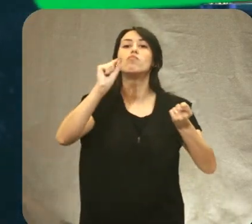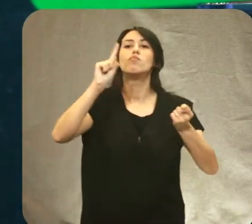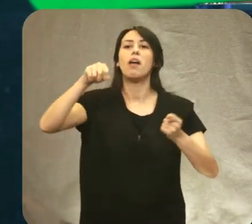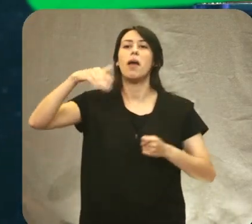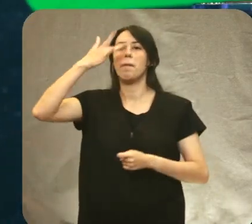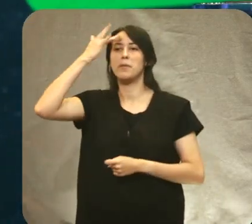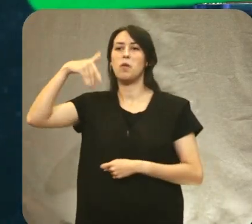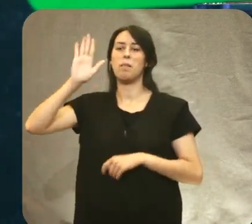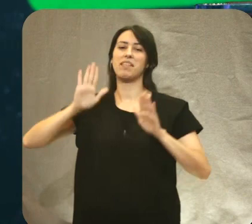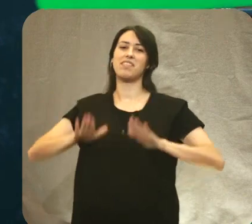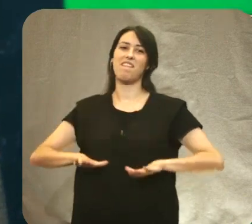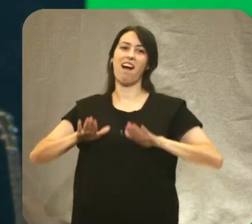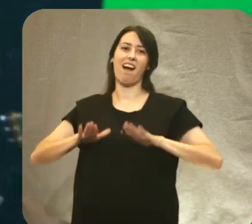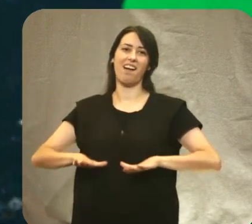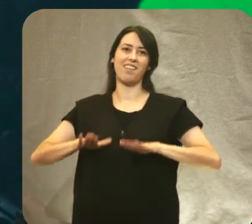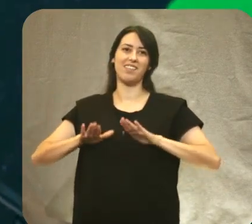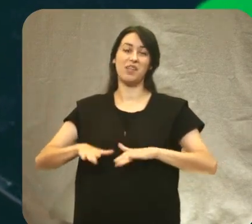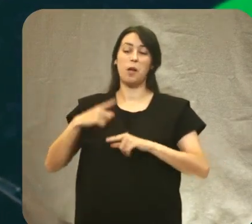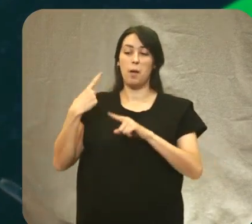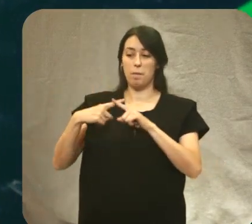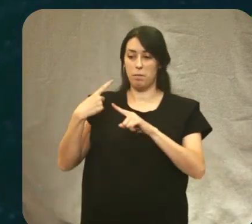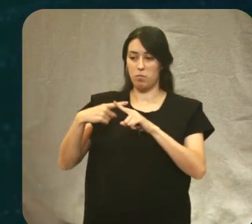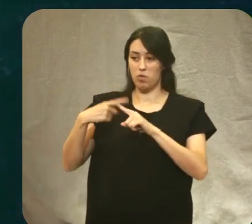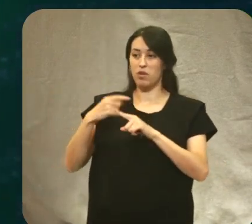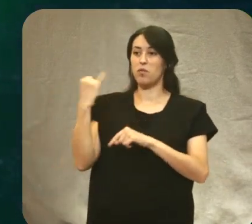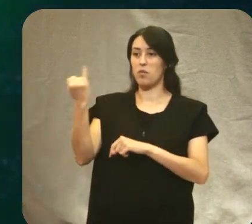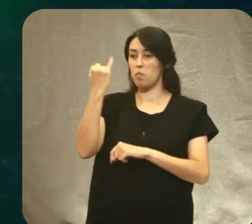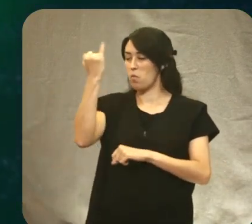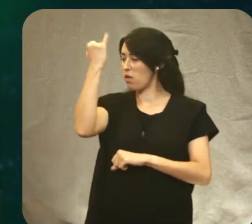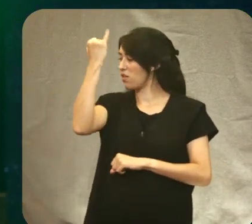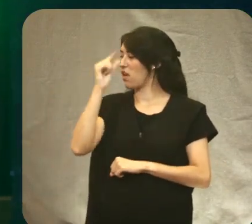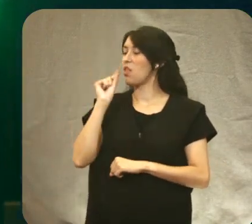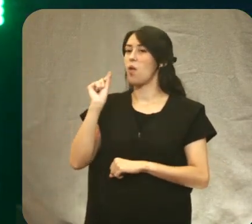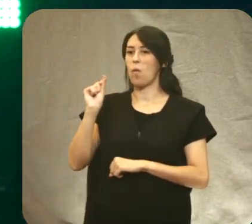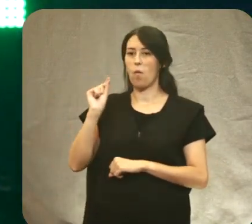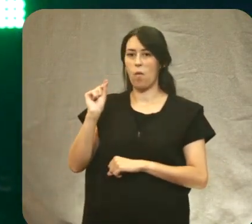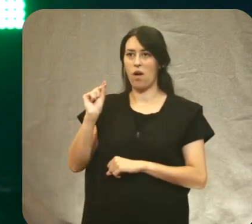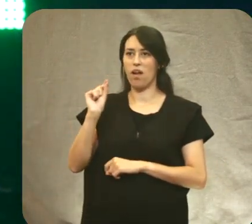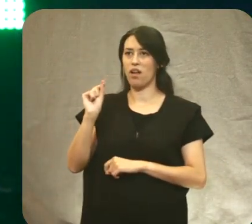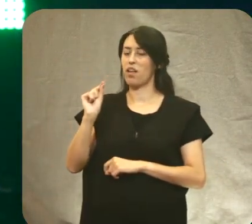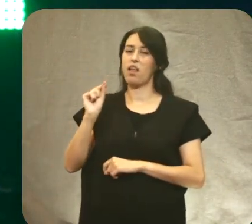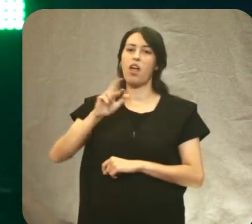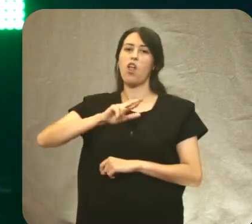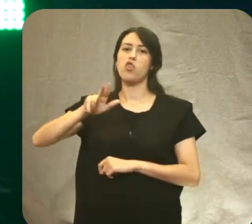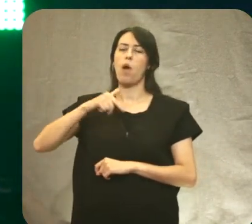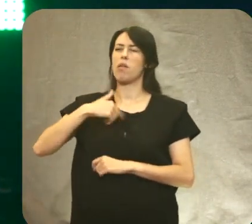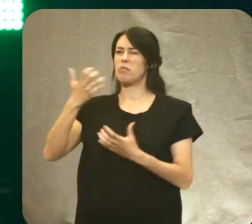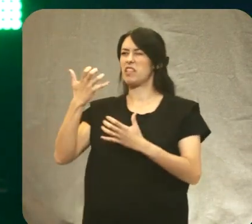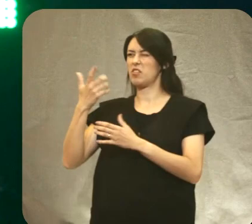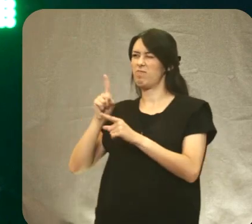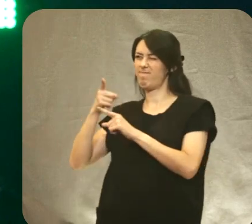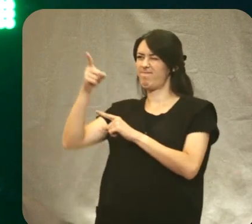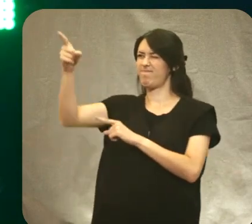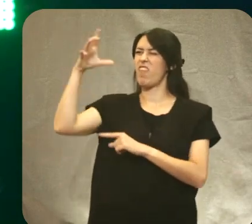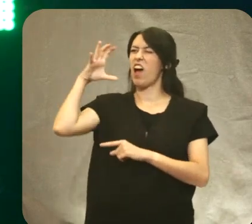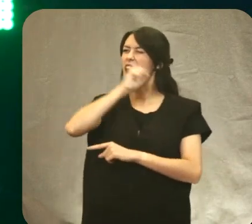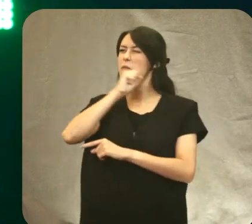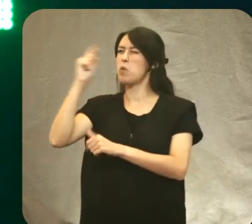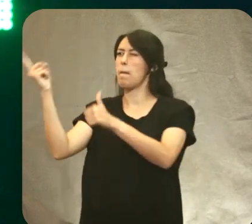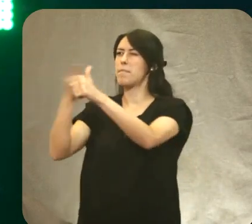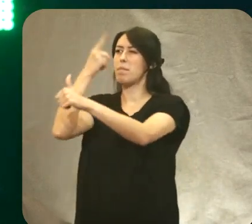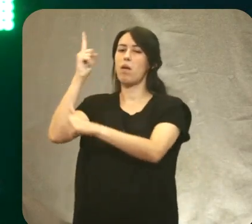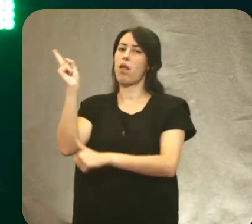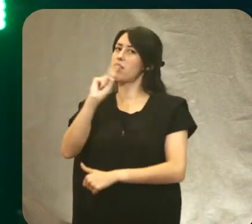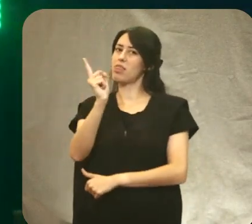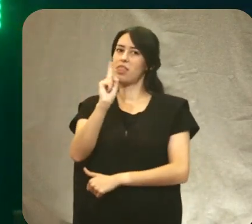lento. Porque o importante não é chegar rápido lá, é chegar com todos